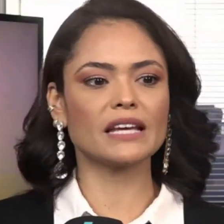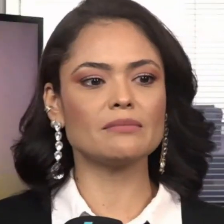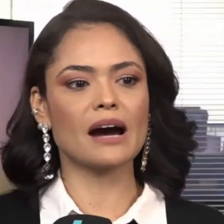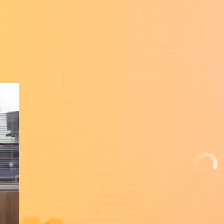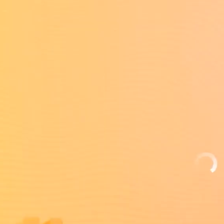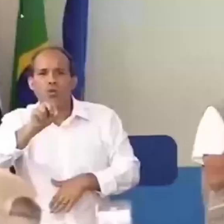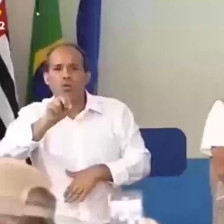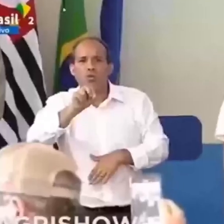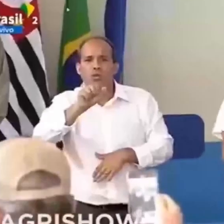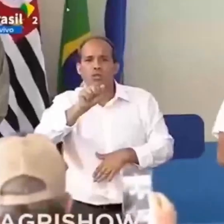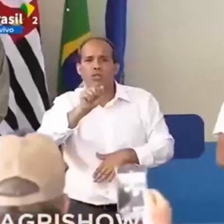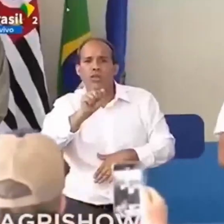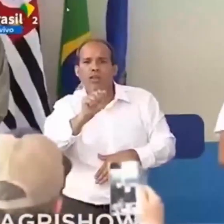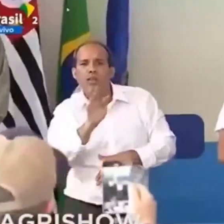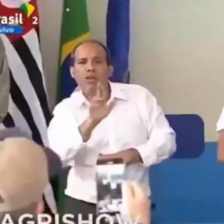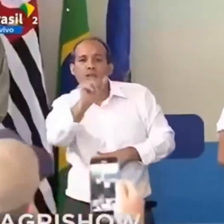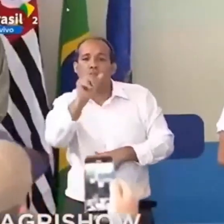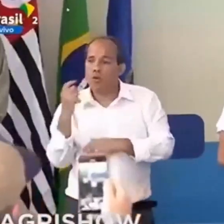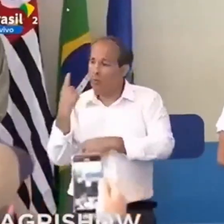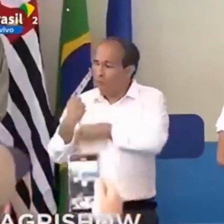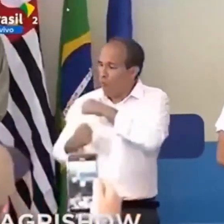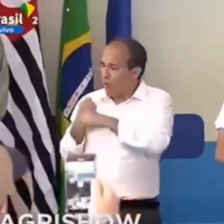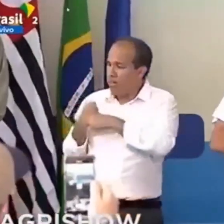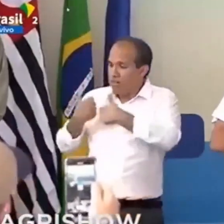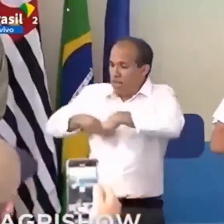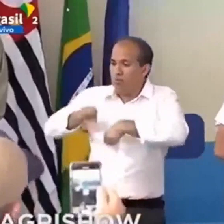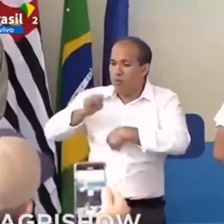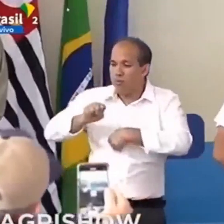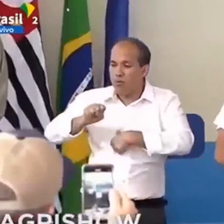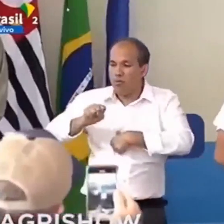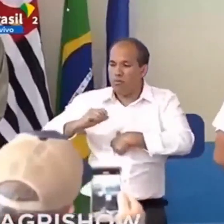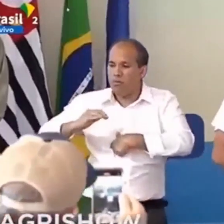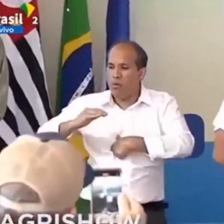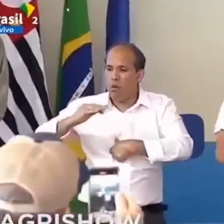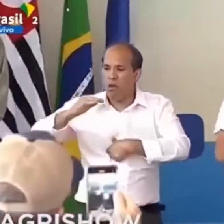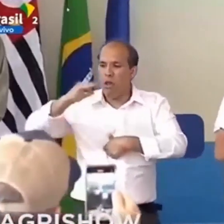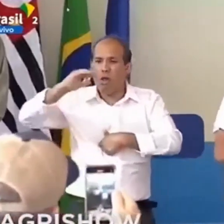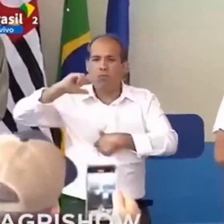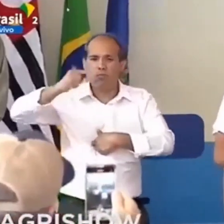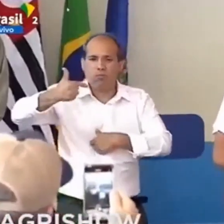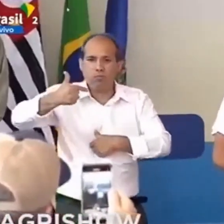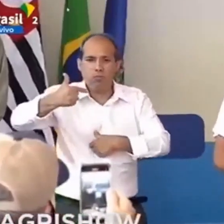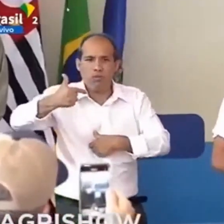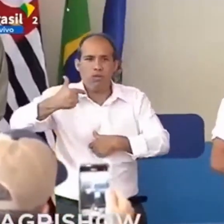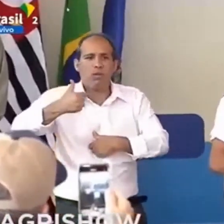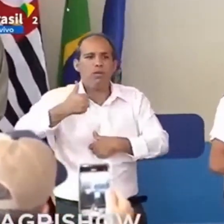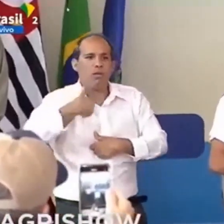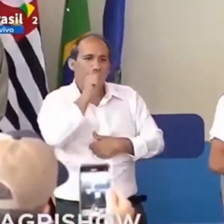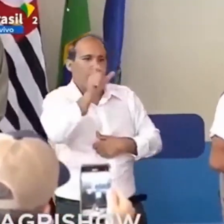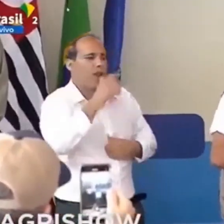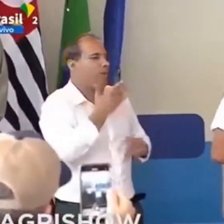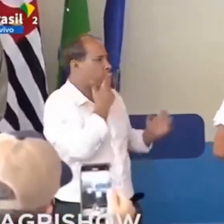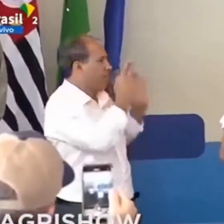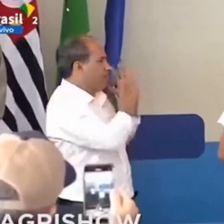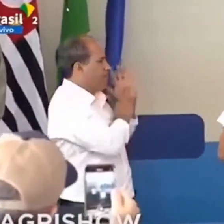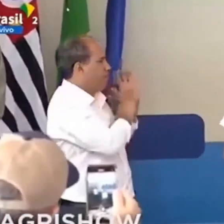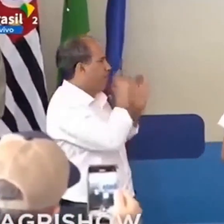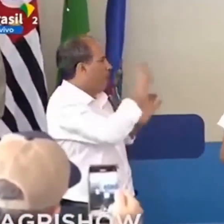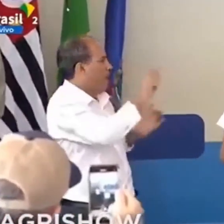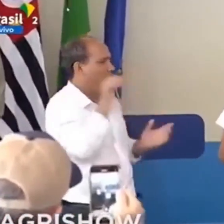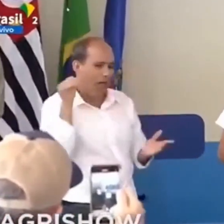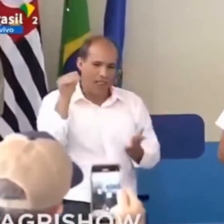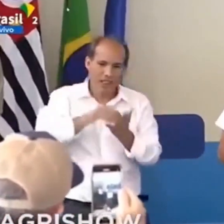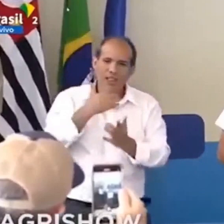aí realmente o ex-presidente participava de diversas lives com o ex-presidente Jair bolsonaro